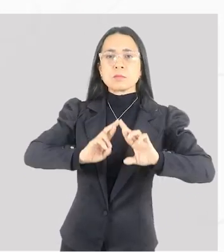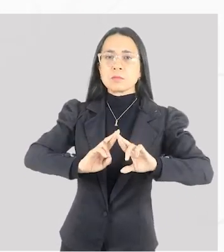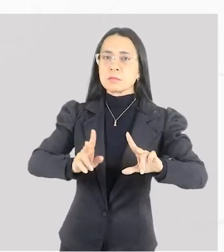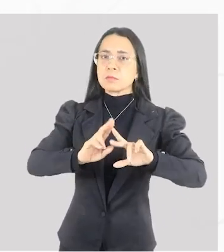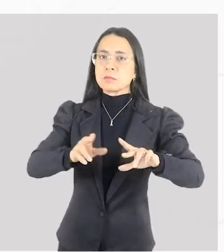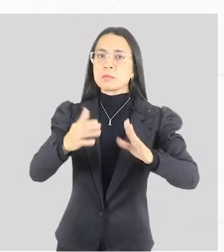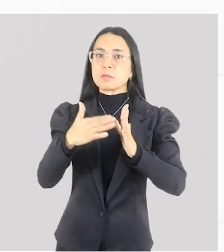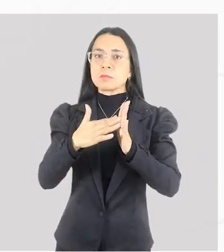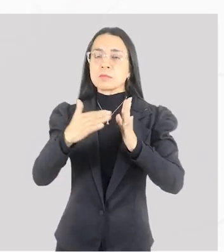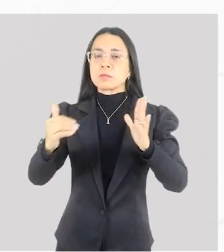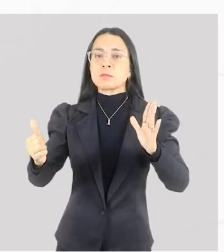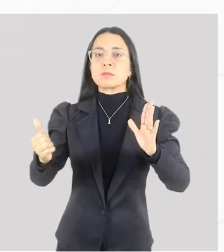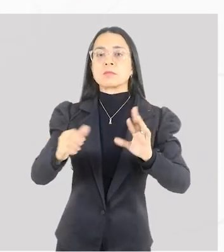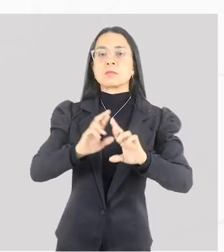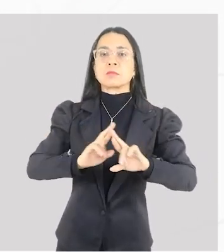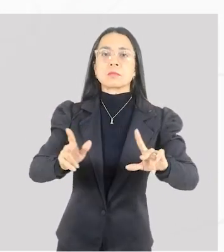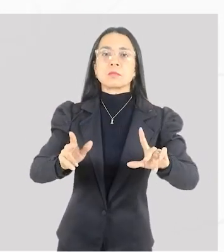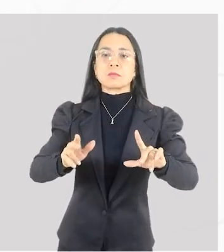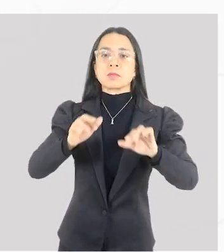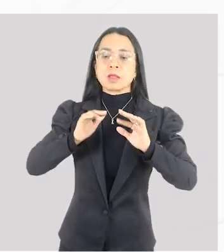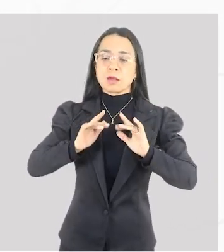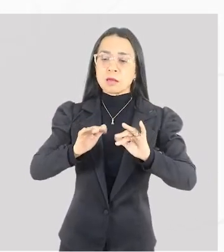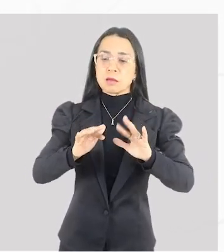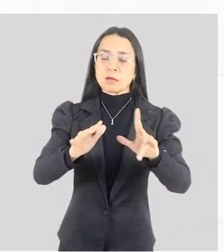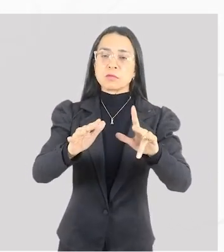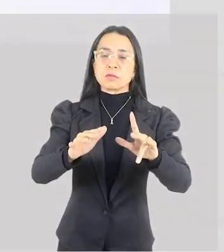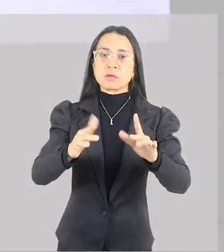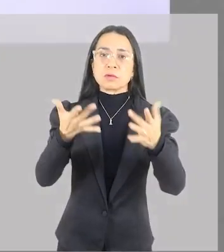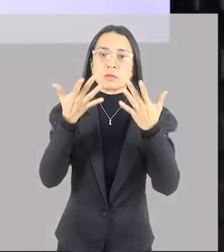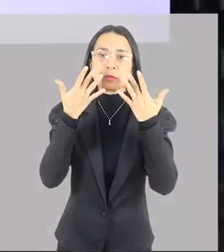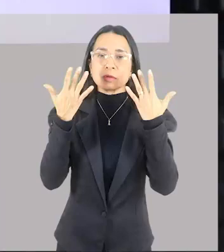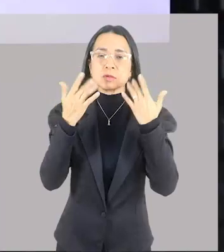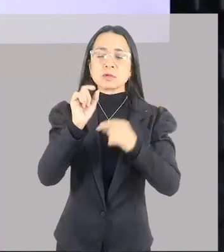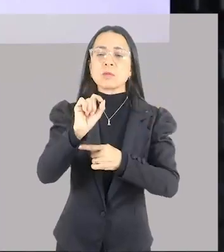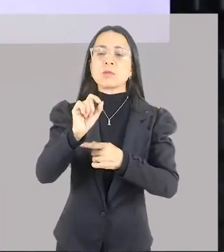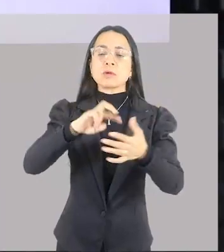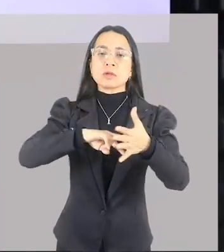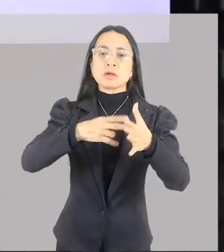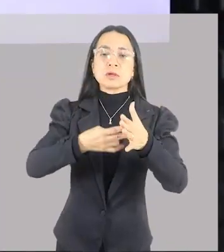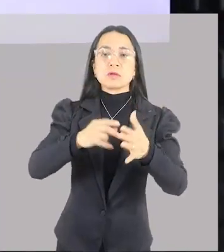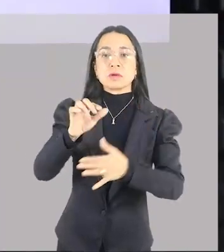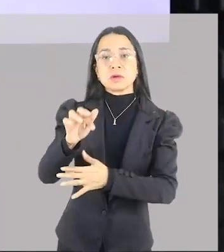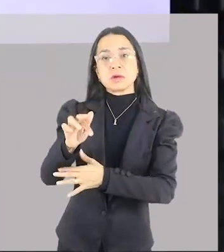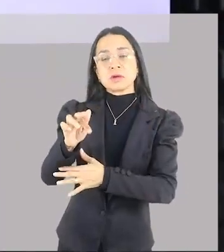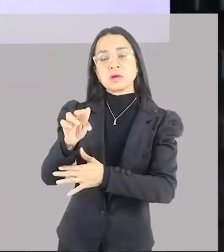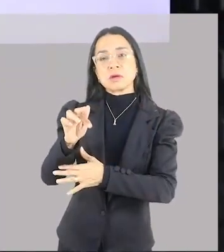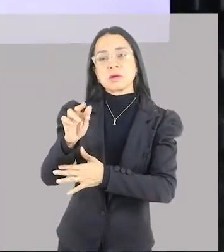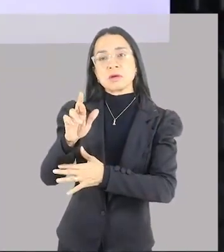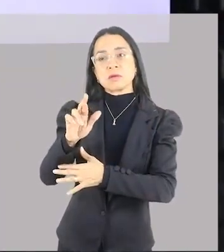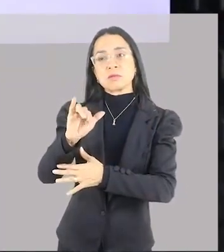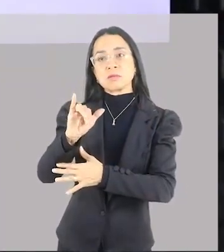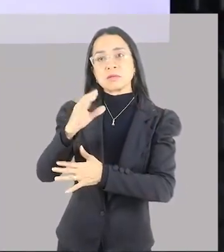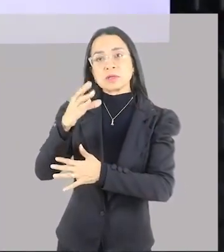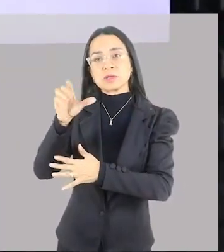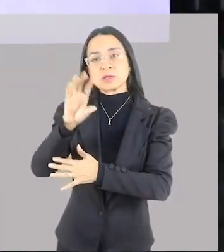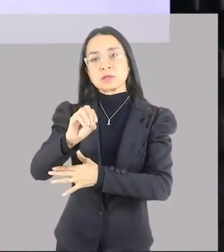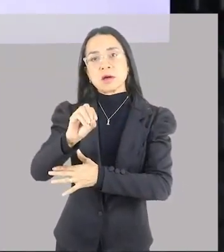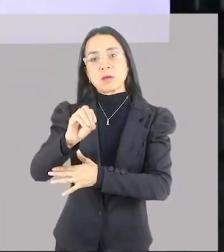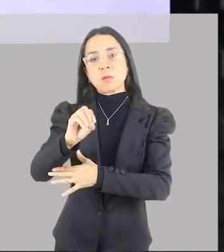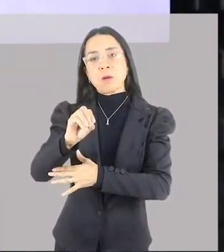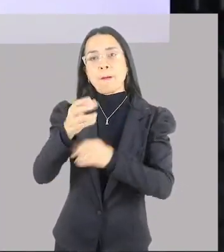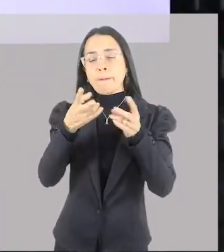estéticas diferentes, a fruição artística. O que é essa fruição artística, Josefina? É o perceber diferente, é o